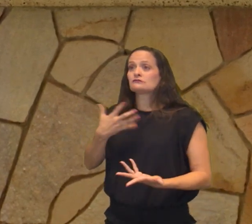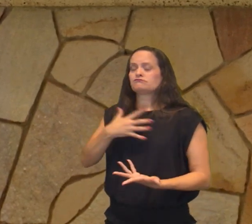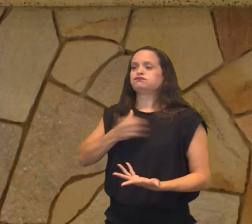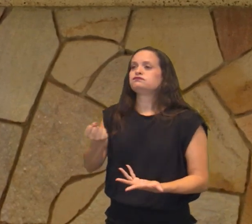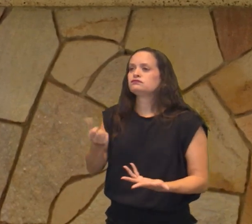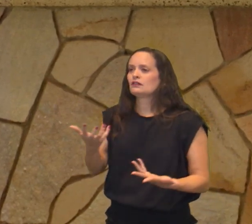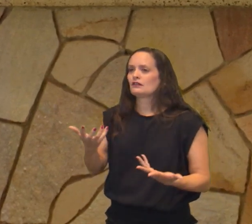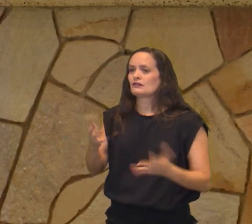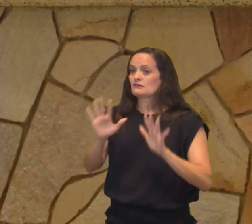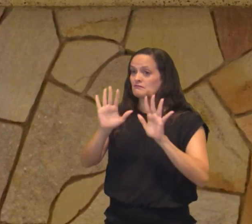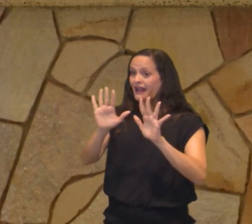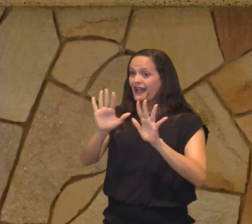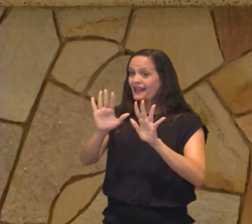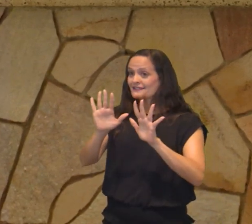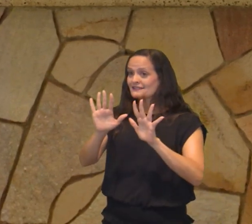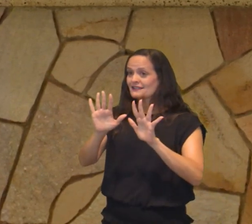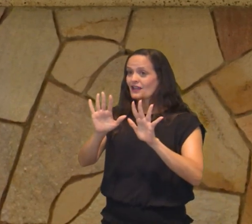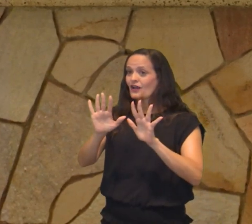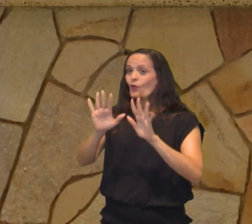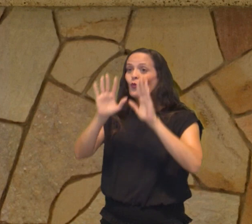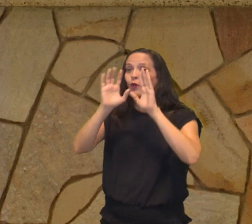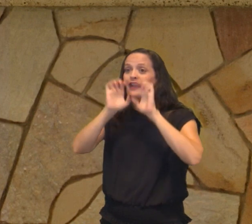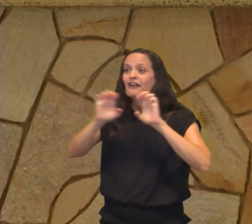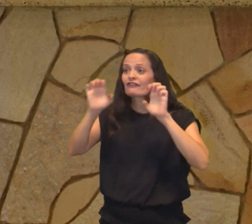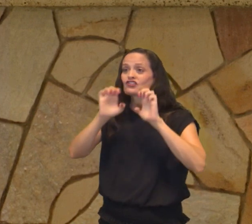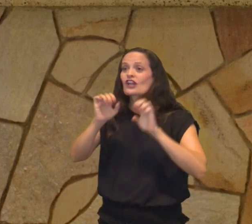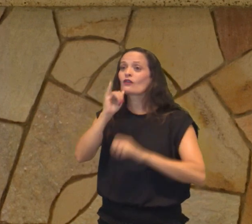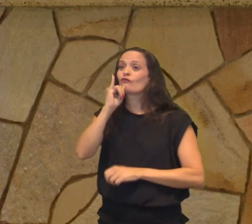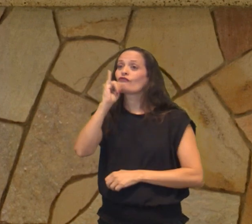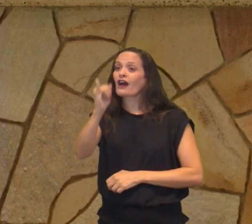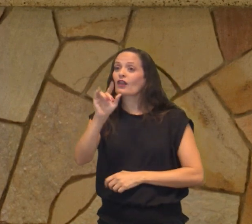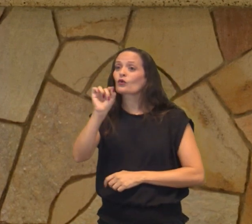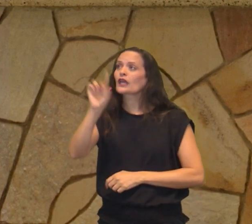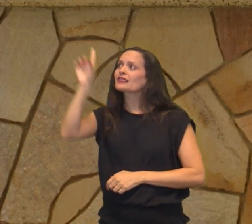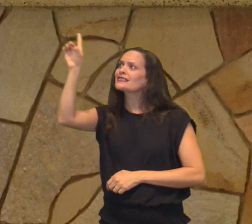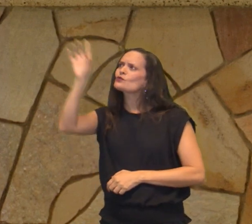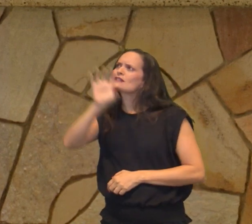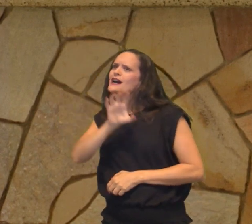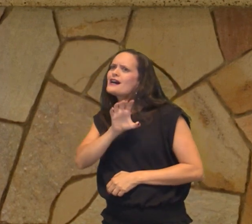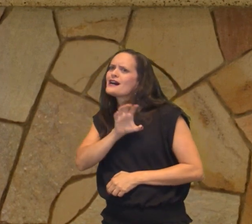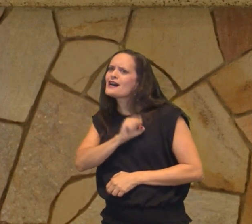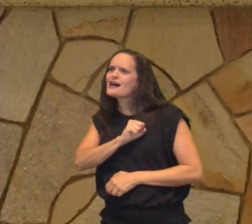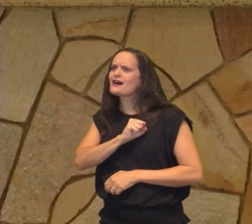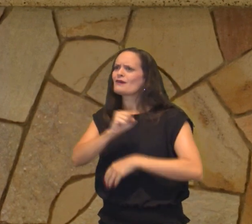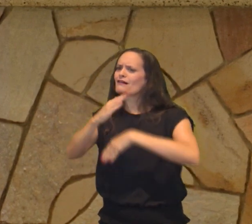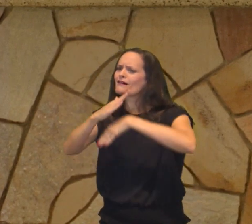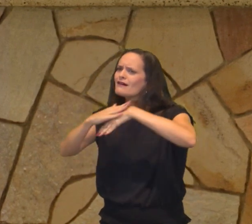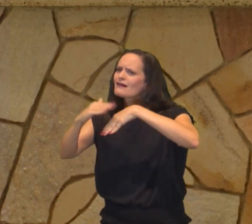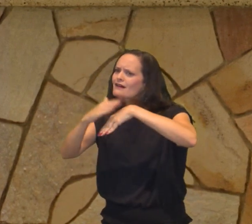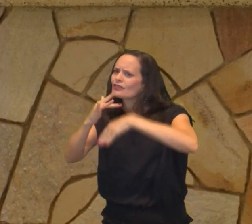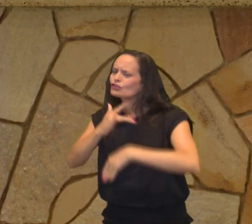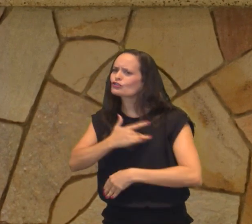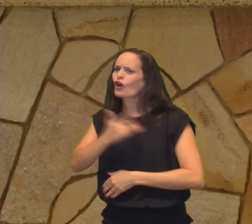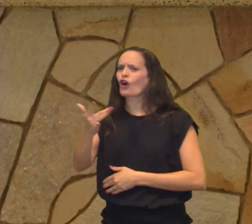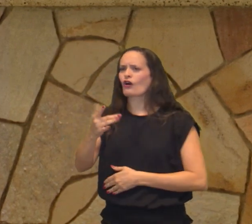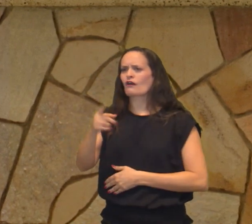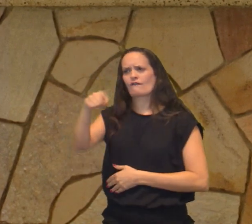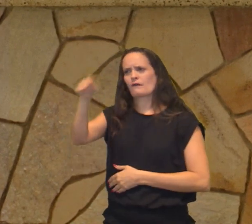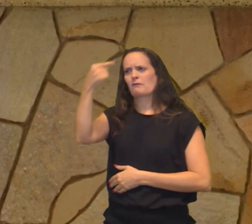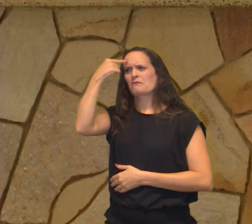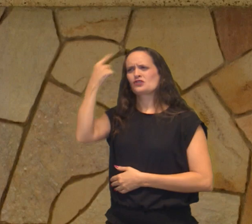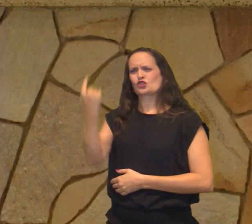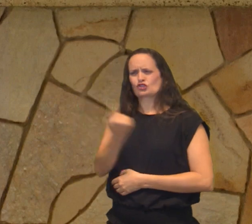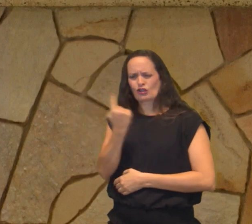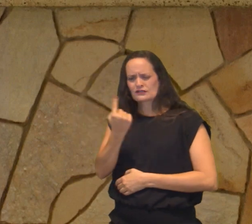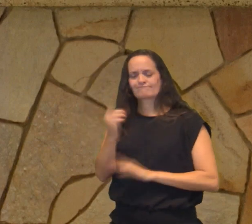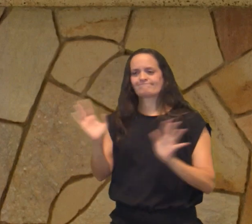chega dizendo que Jesus é a solução e que Deus ama e que Deus pode se compadecer do seu problema. Você não está sozinho. Aqui